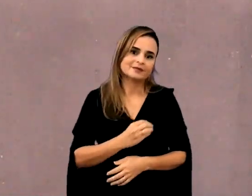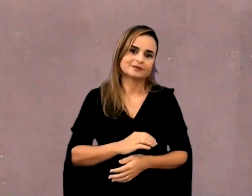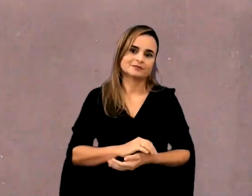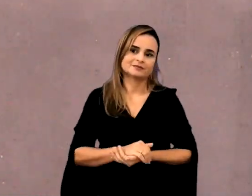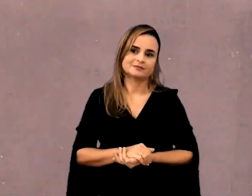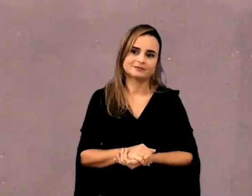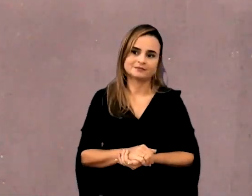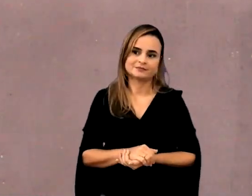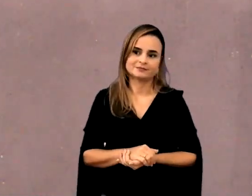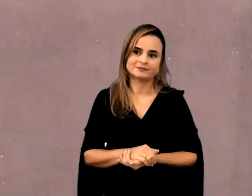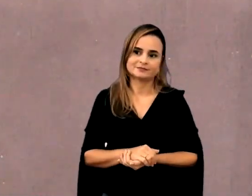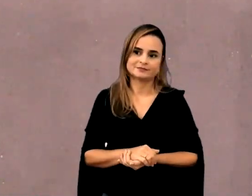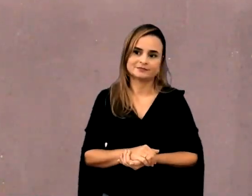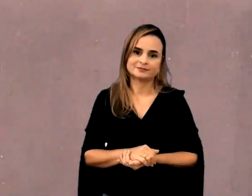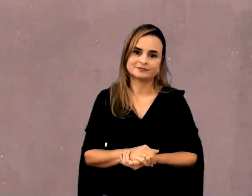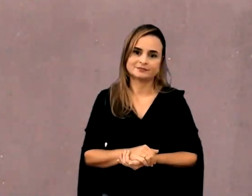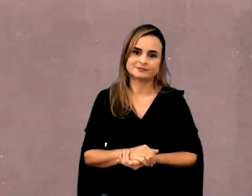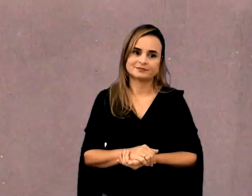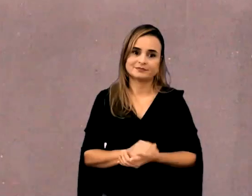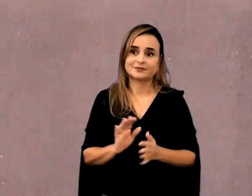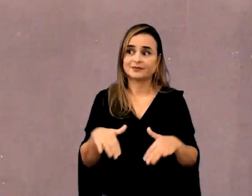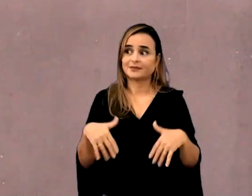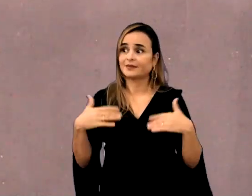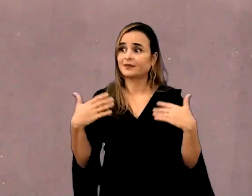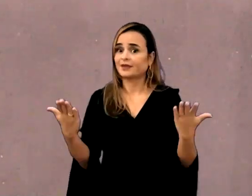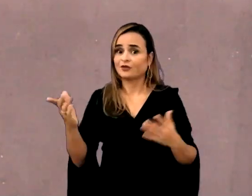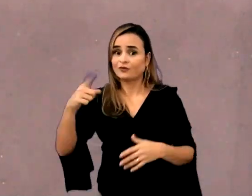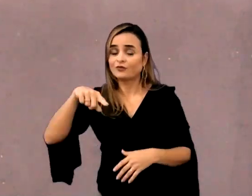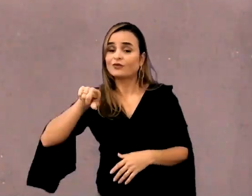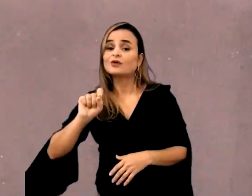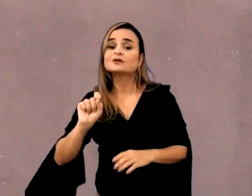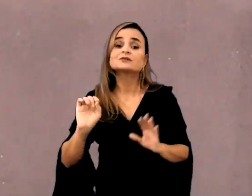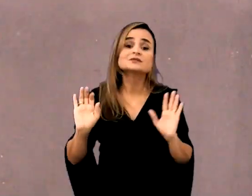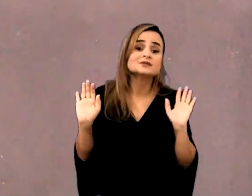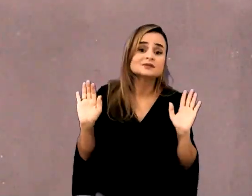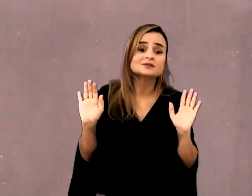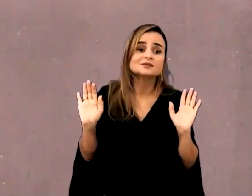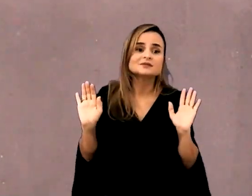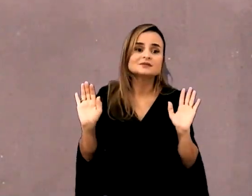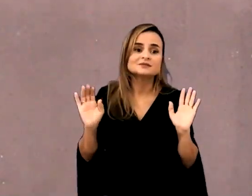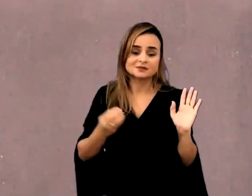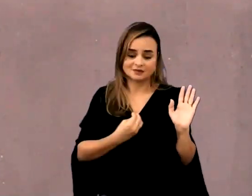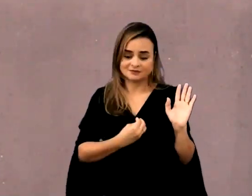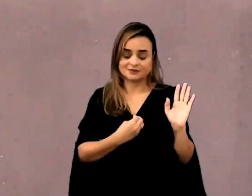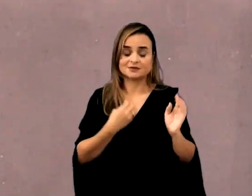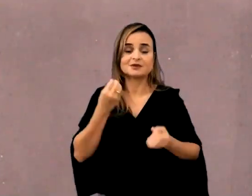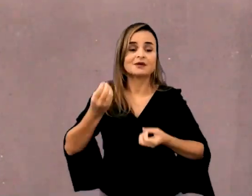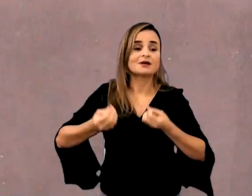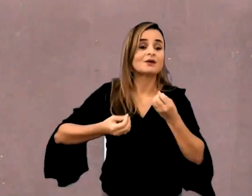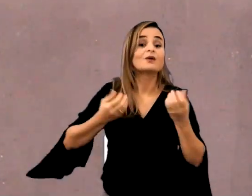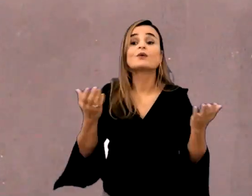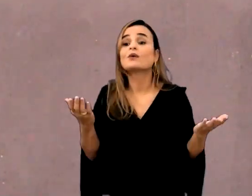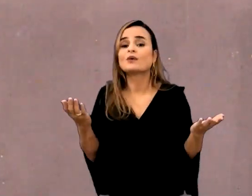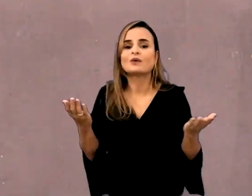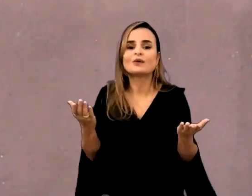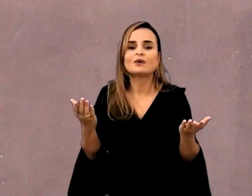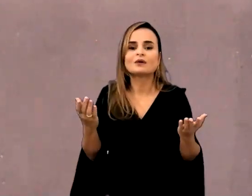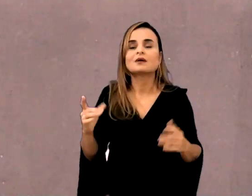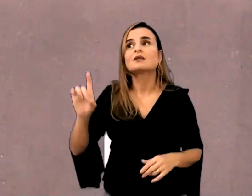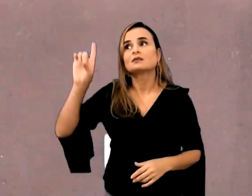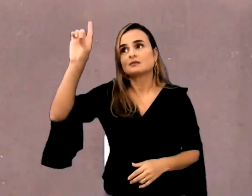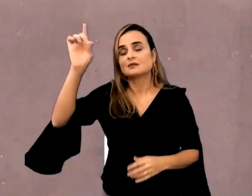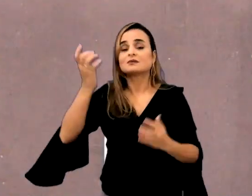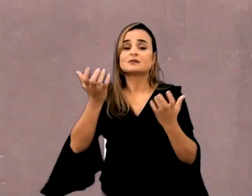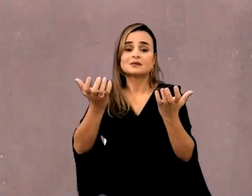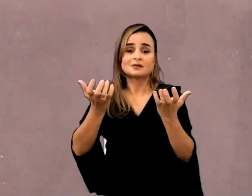Você realmente se identifica com esse Deus? Porque esse Deus é zeloso. E Ele quer que você